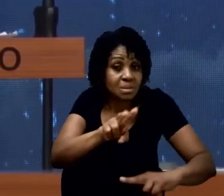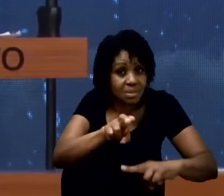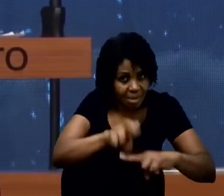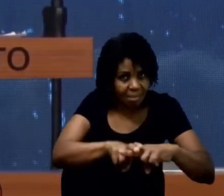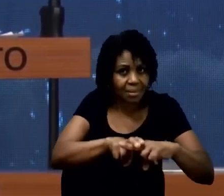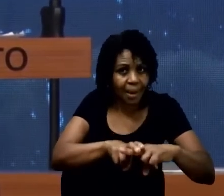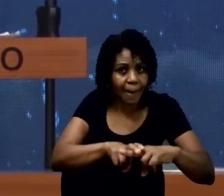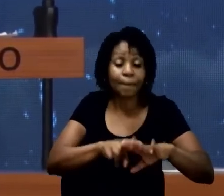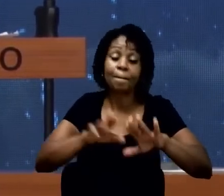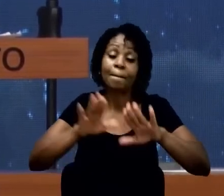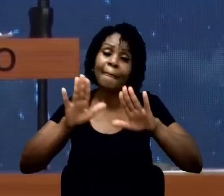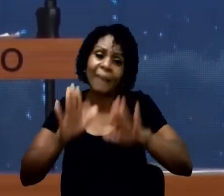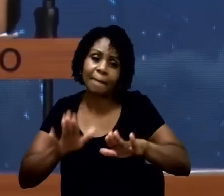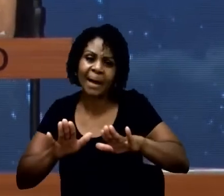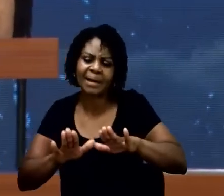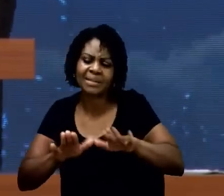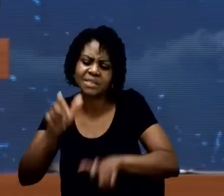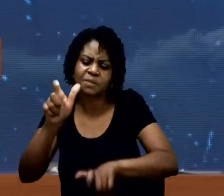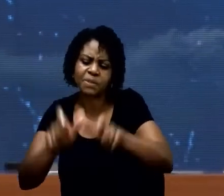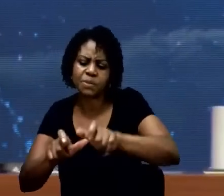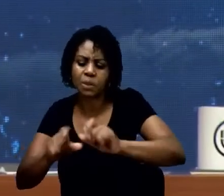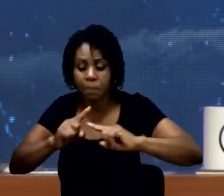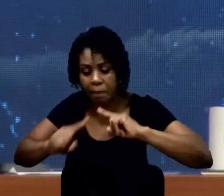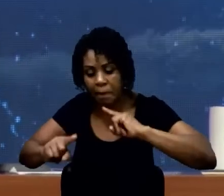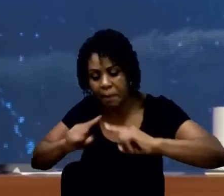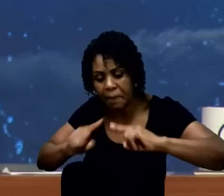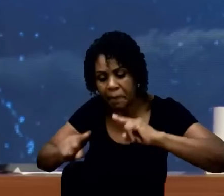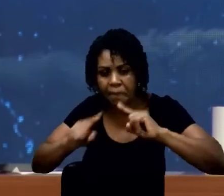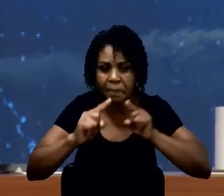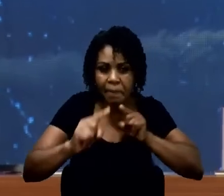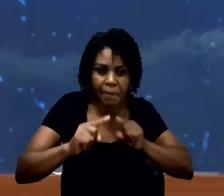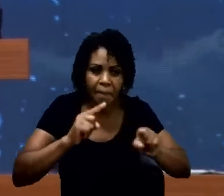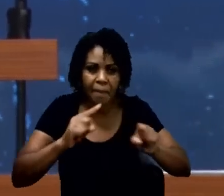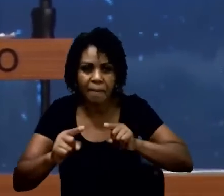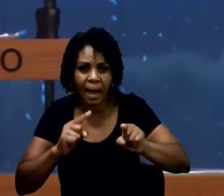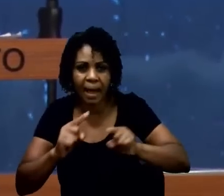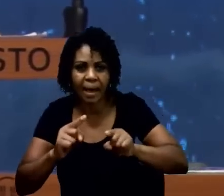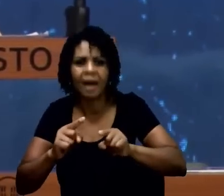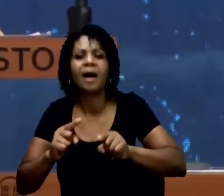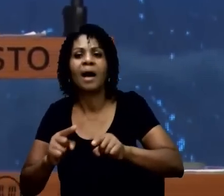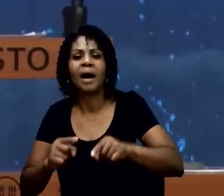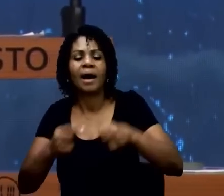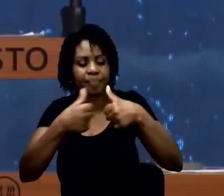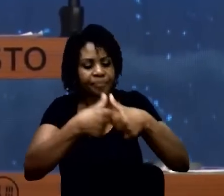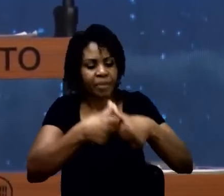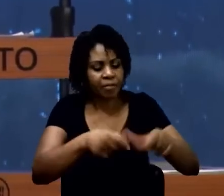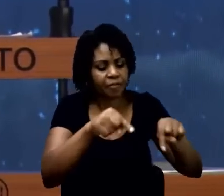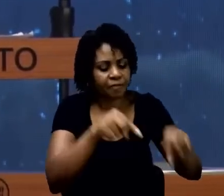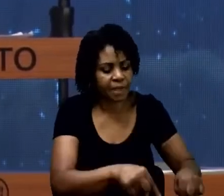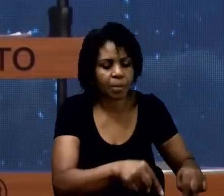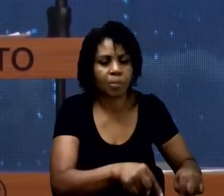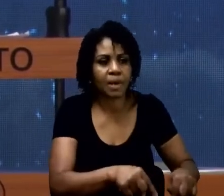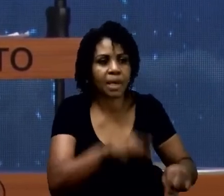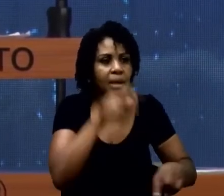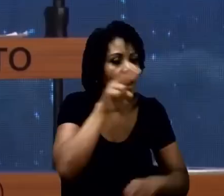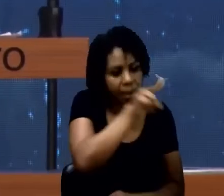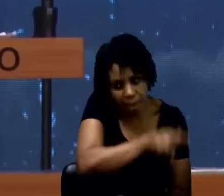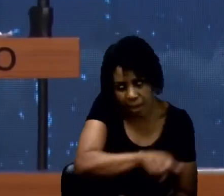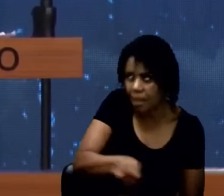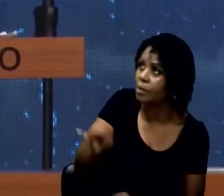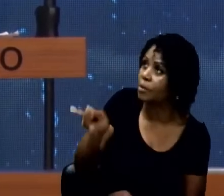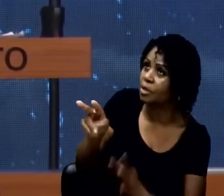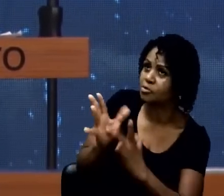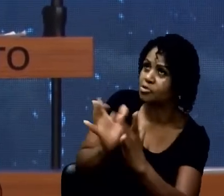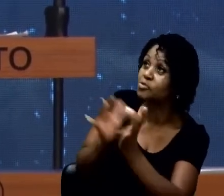Mas aí começou um burburinho. É isso que eu quero. Fica com o gadareno aqui. O gadareno está ali olhando para Jesus e